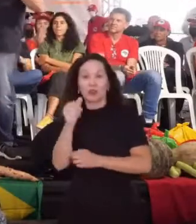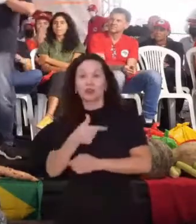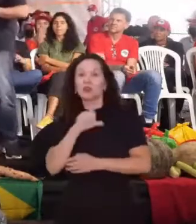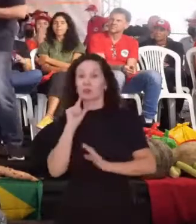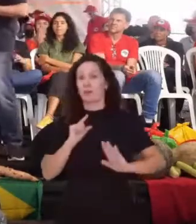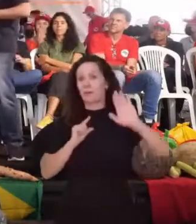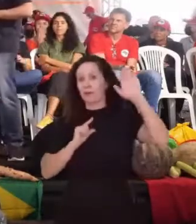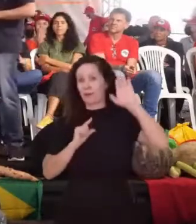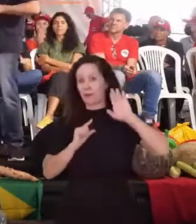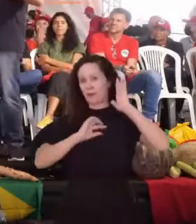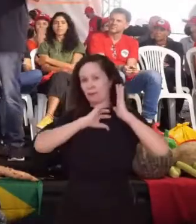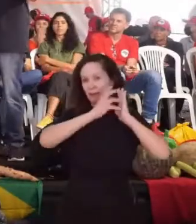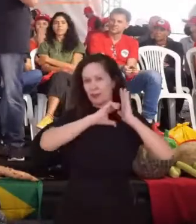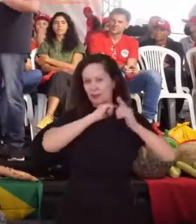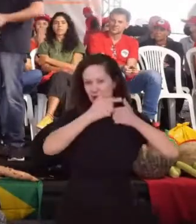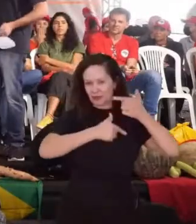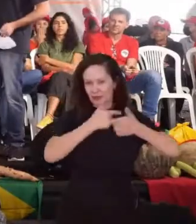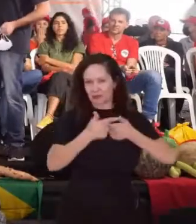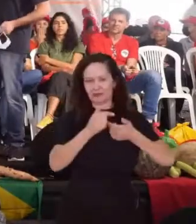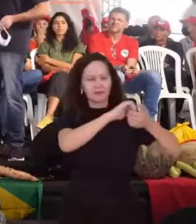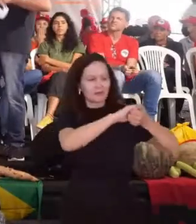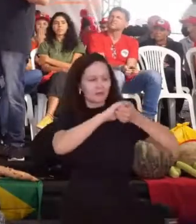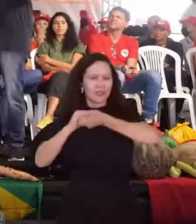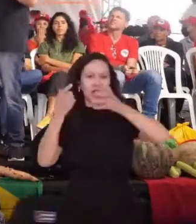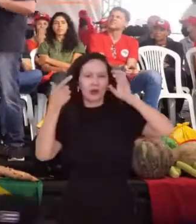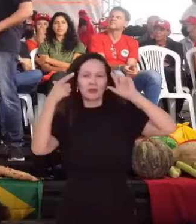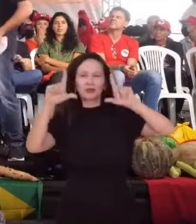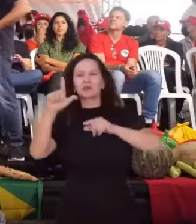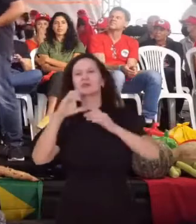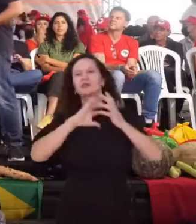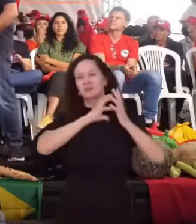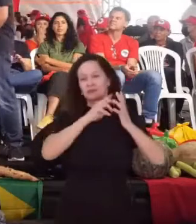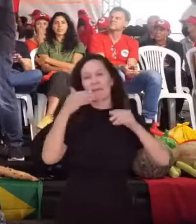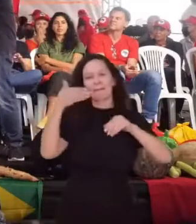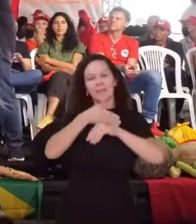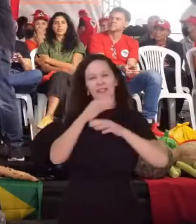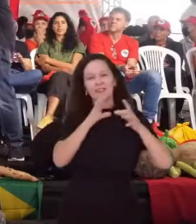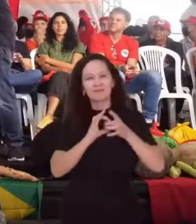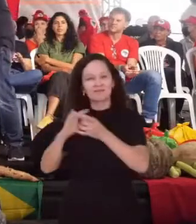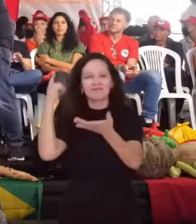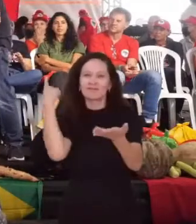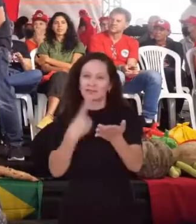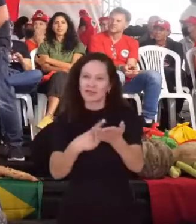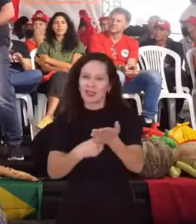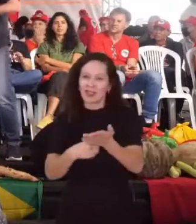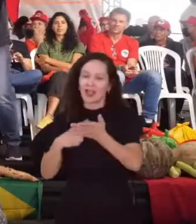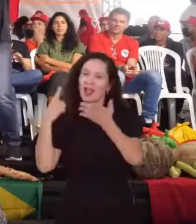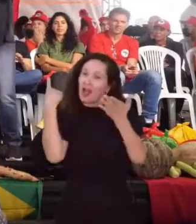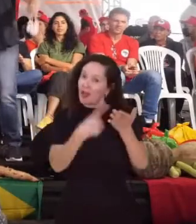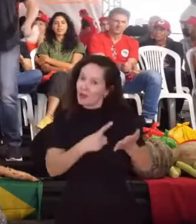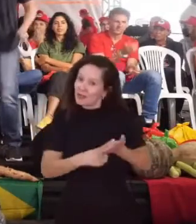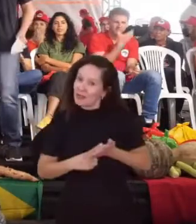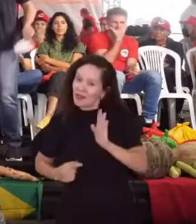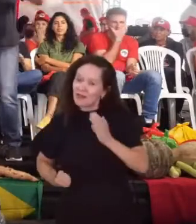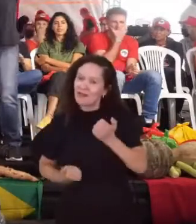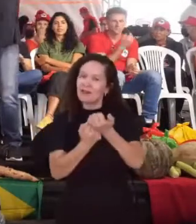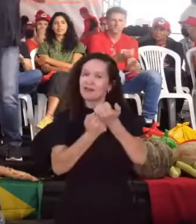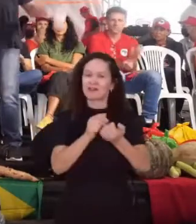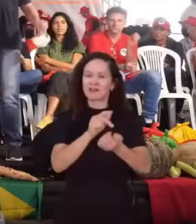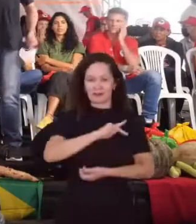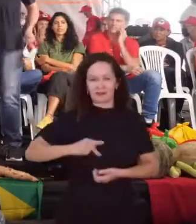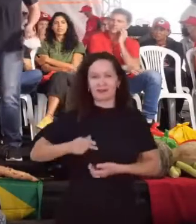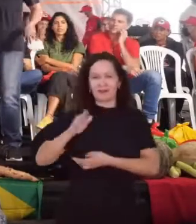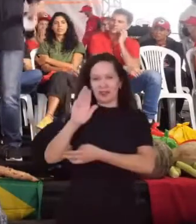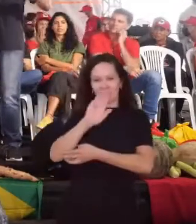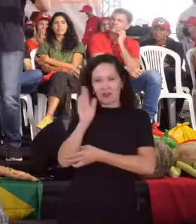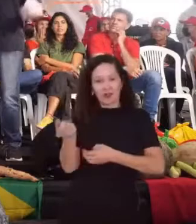E saudar os outros partidos que compõem essa aliança. Aliança que vai ajudar o nosso presidente Lula a voltar e